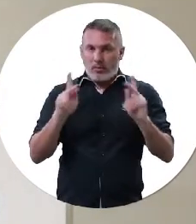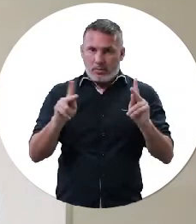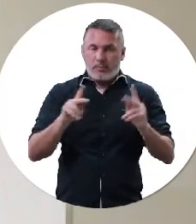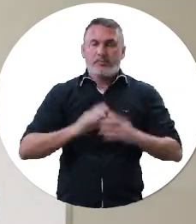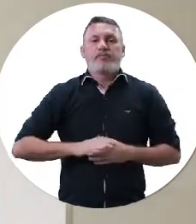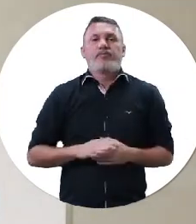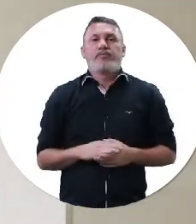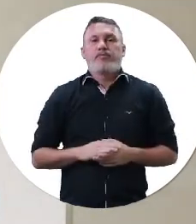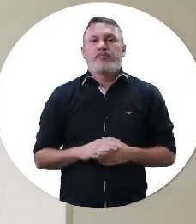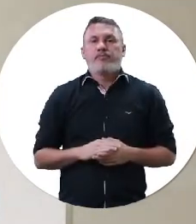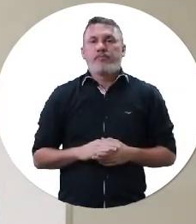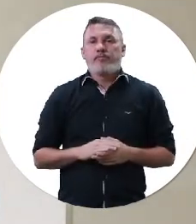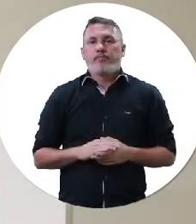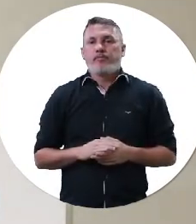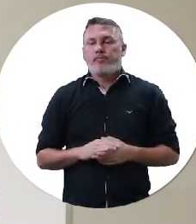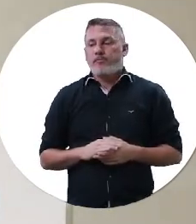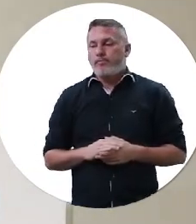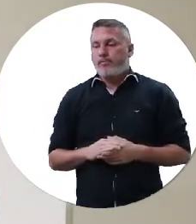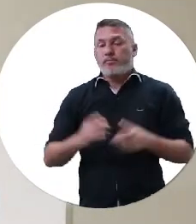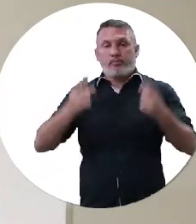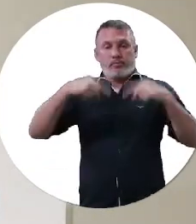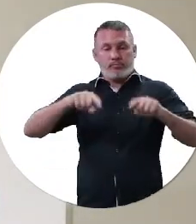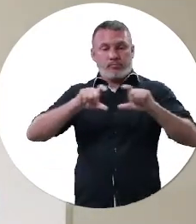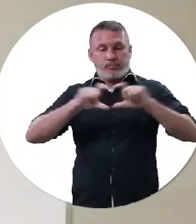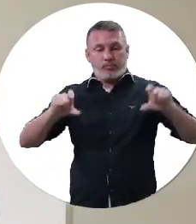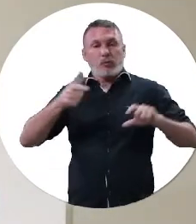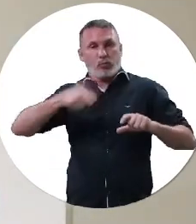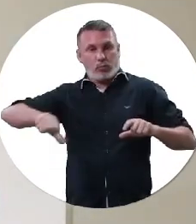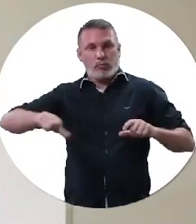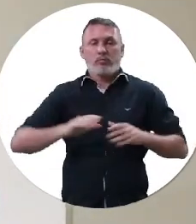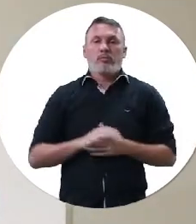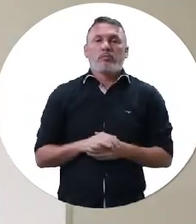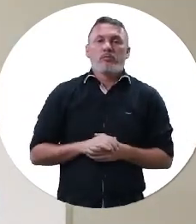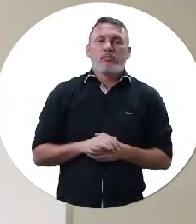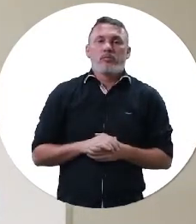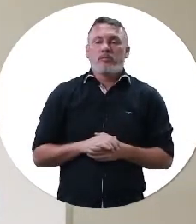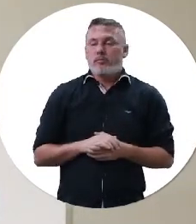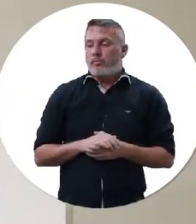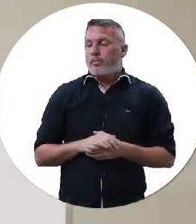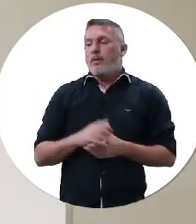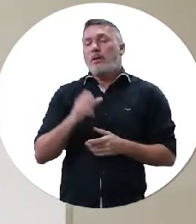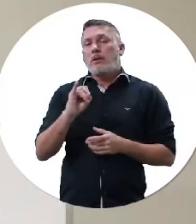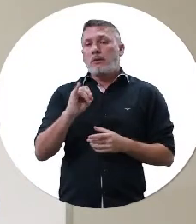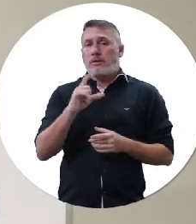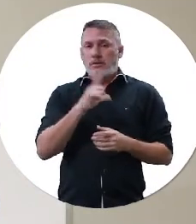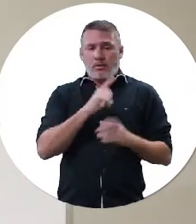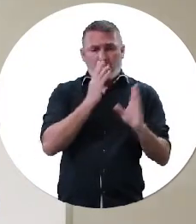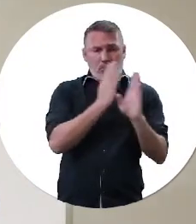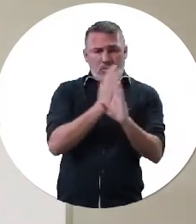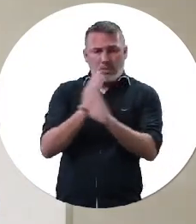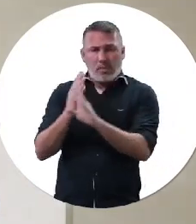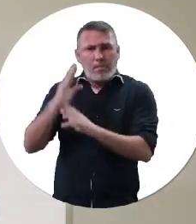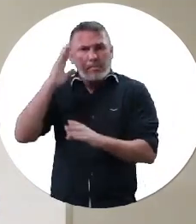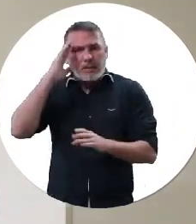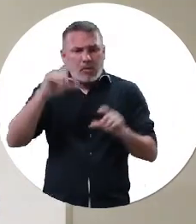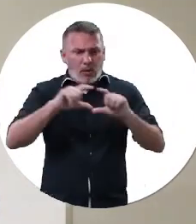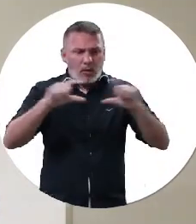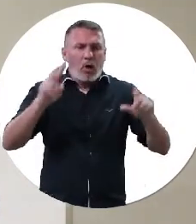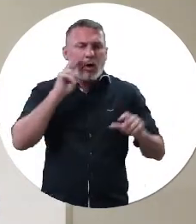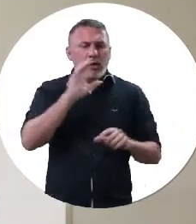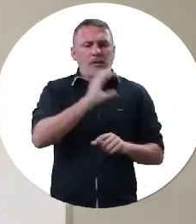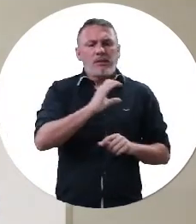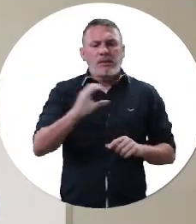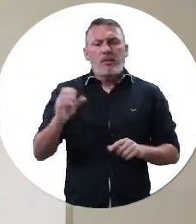Ok? Aqui embaixo, novamente, se eu identificar minha cadeia principal, tem 6